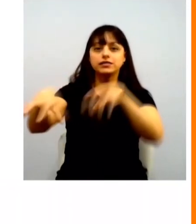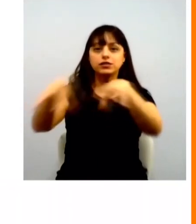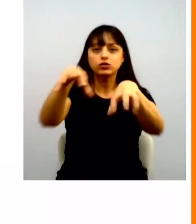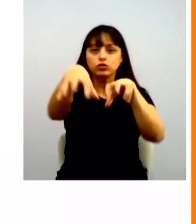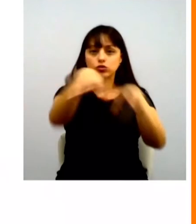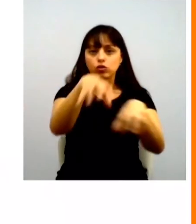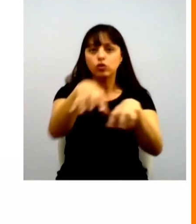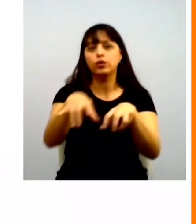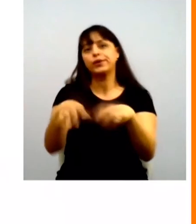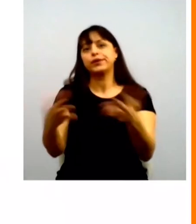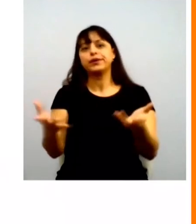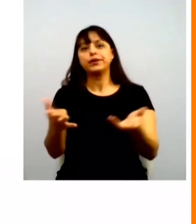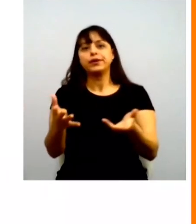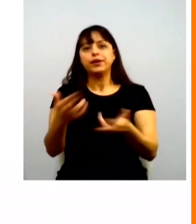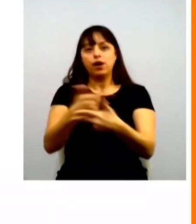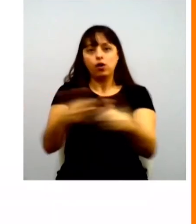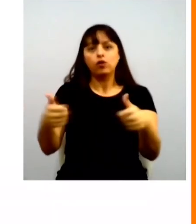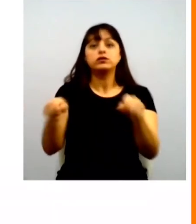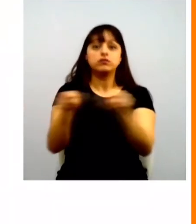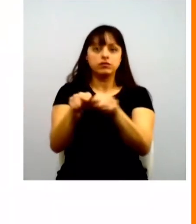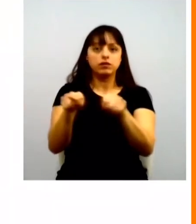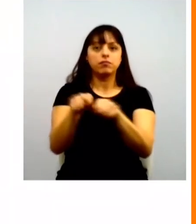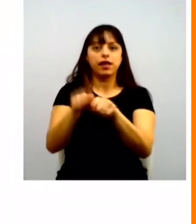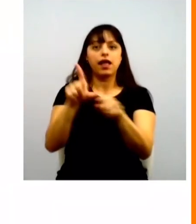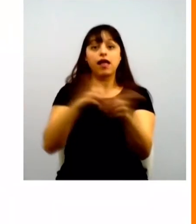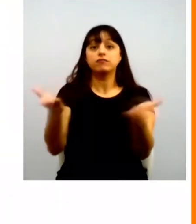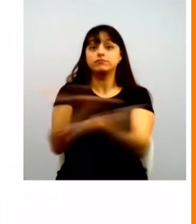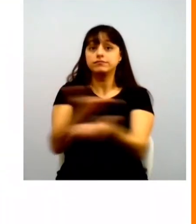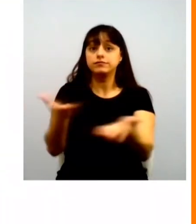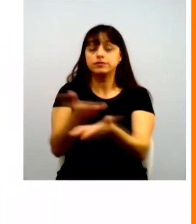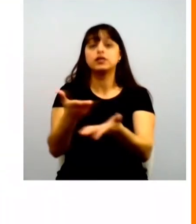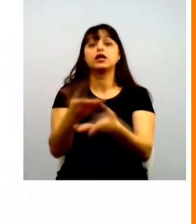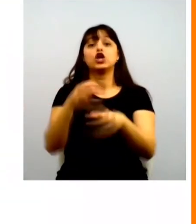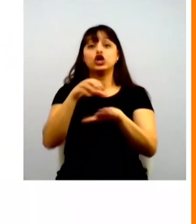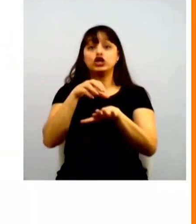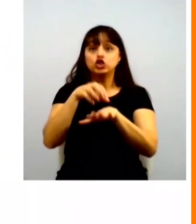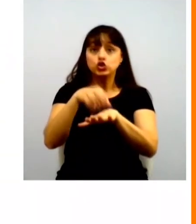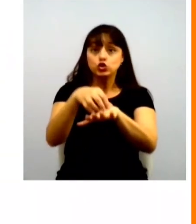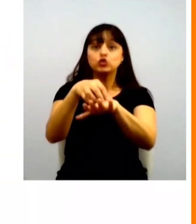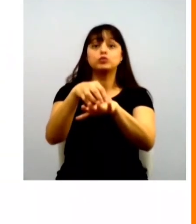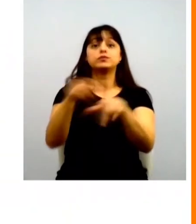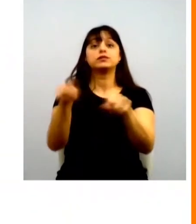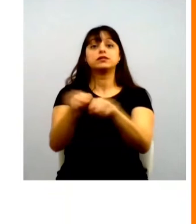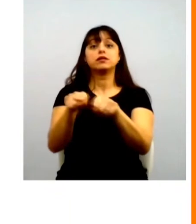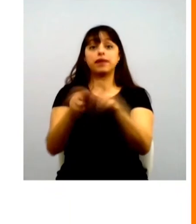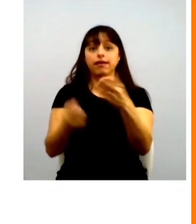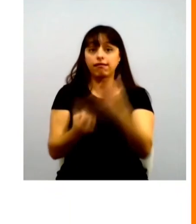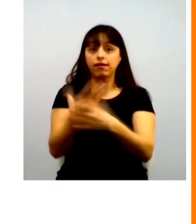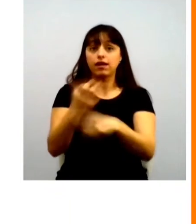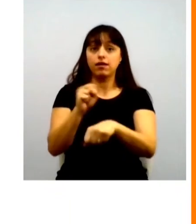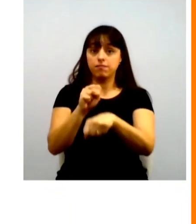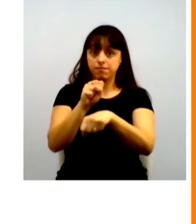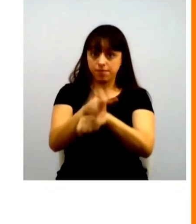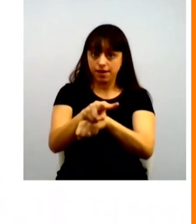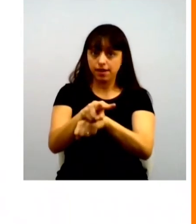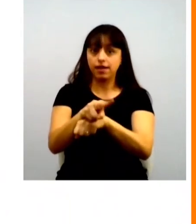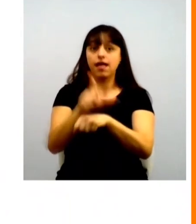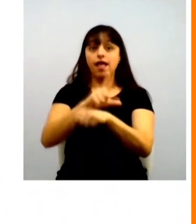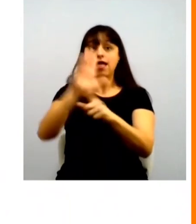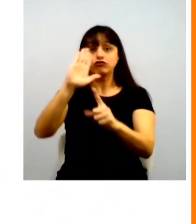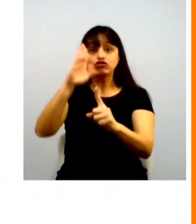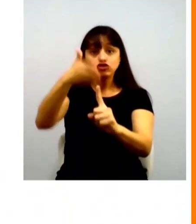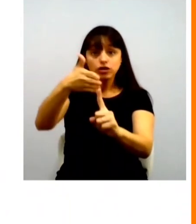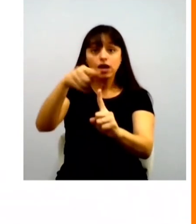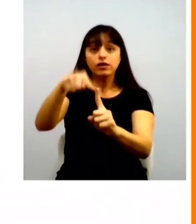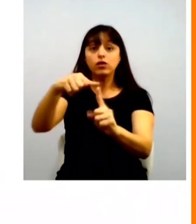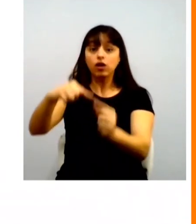também se haviam aplicado no campo do turismo, a creação de emprego, do emprego directo que gera a cultura, o indirecto